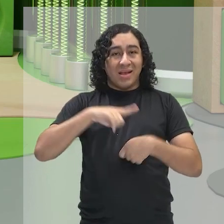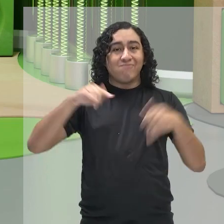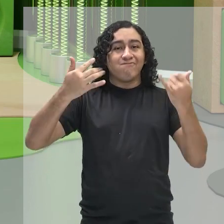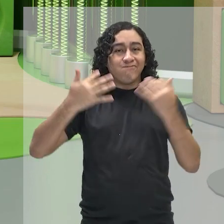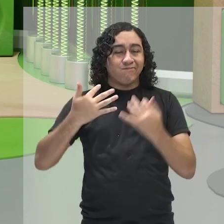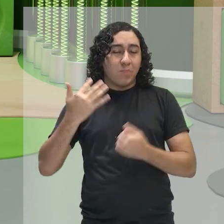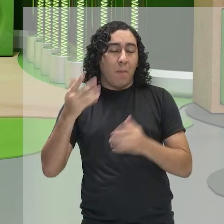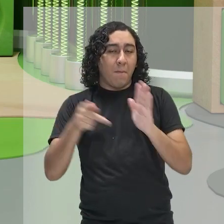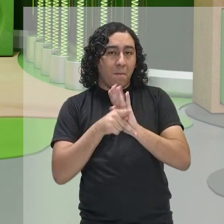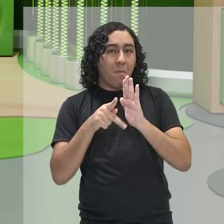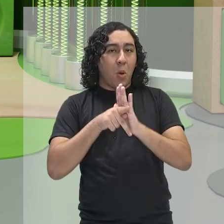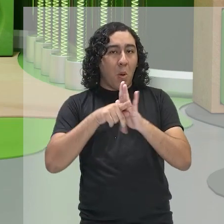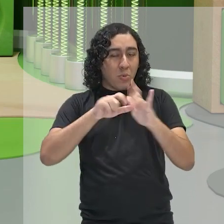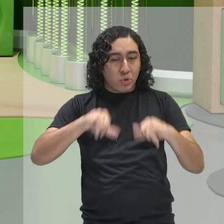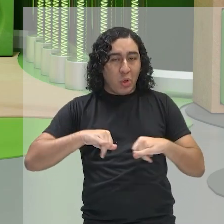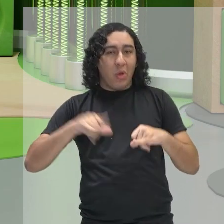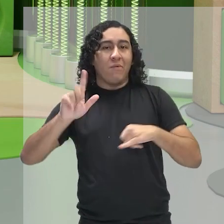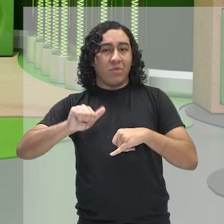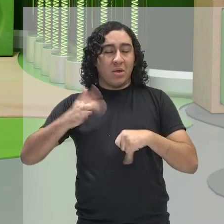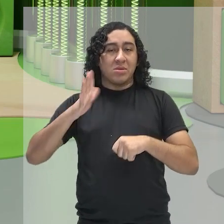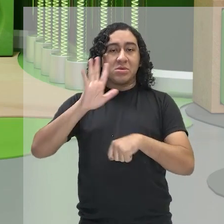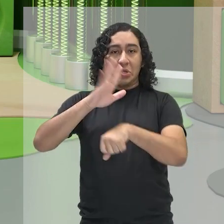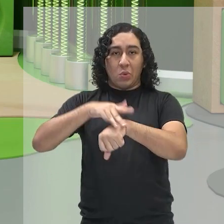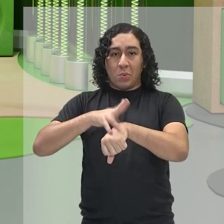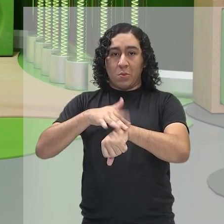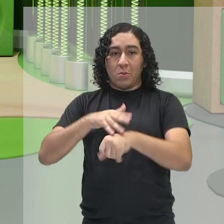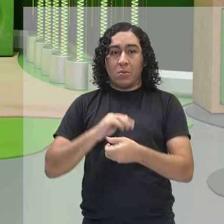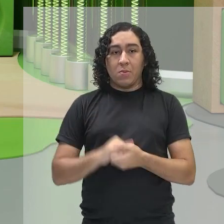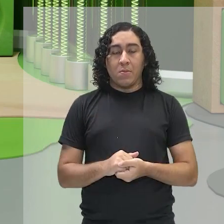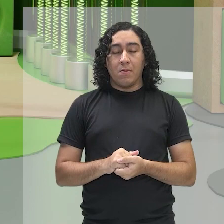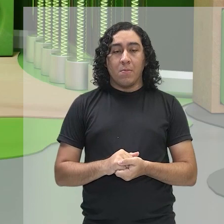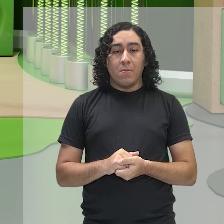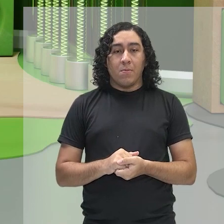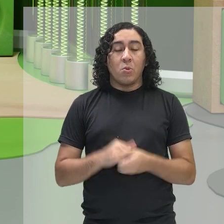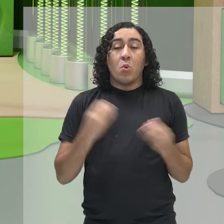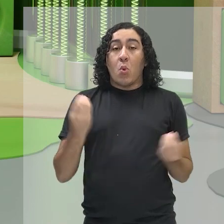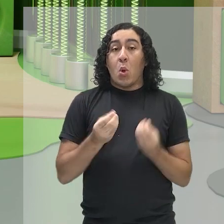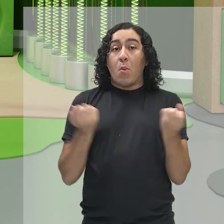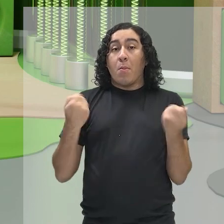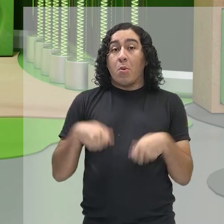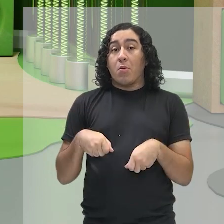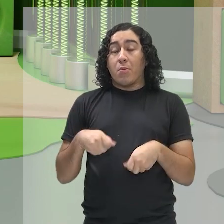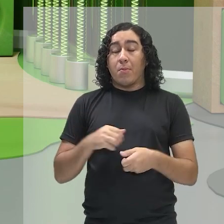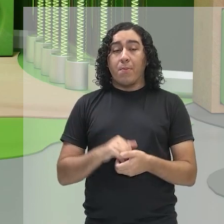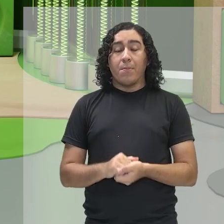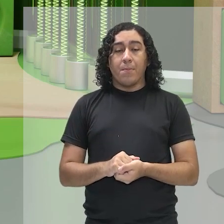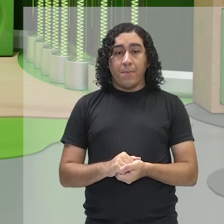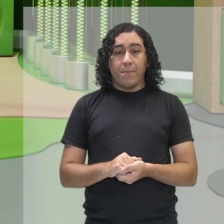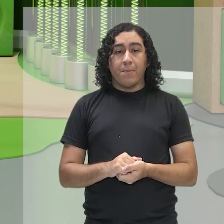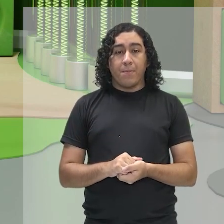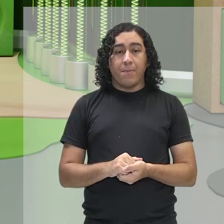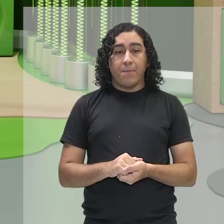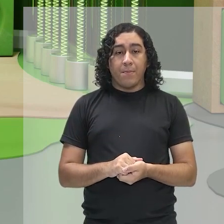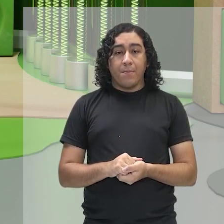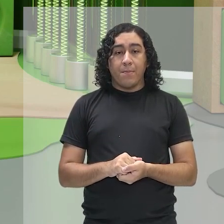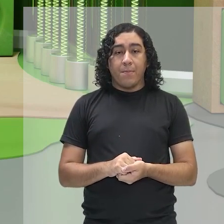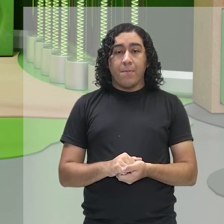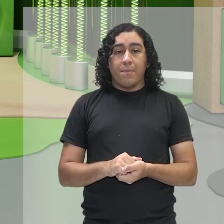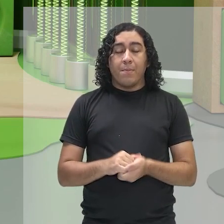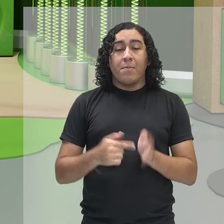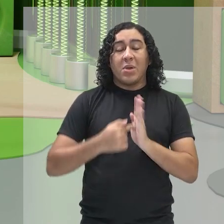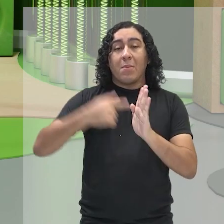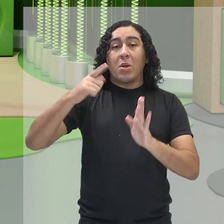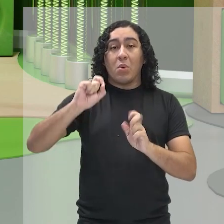essas doenças, né? Então a gente vai ver agora como que a hepatite C é transmitida. Primeiro, como a gente observa aqui, ó, transfusão